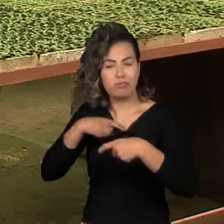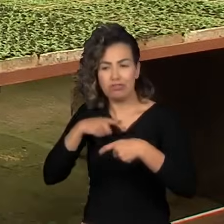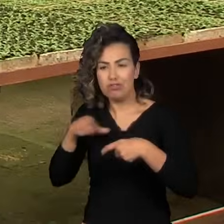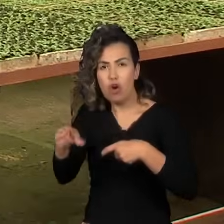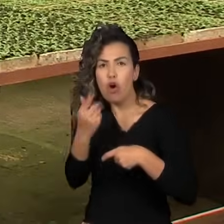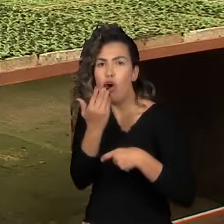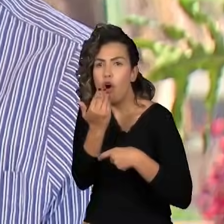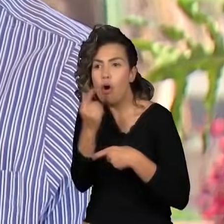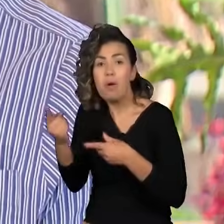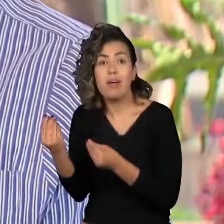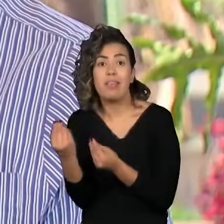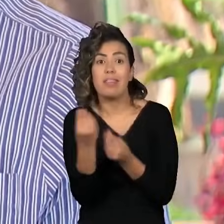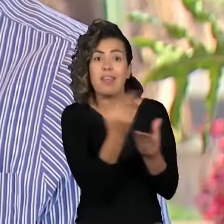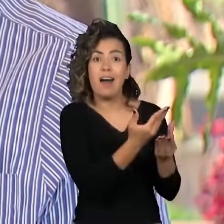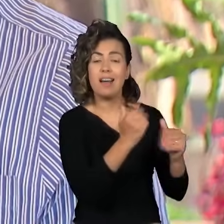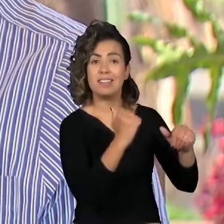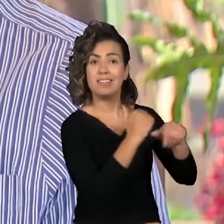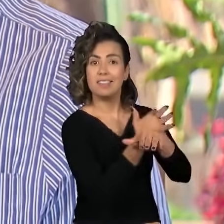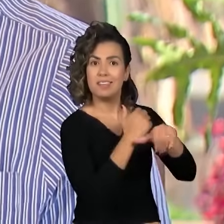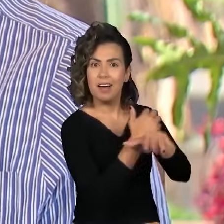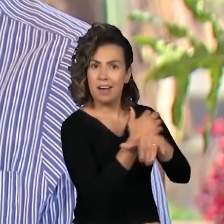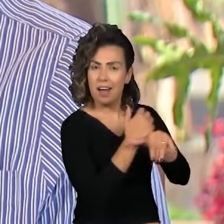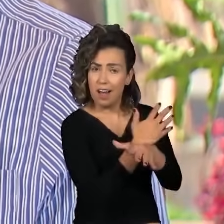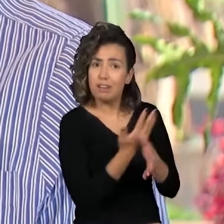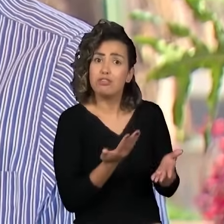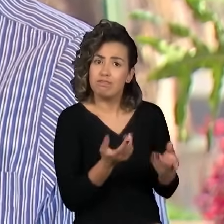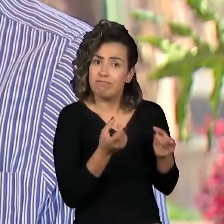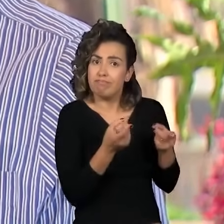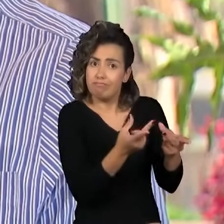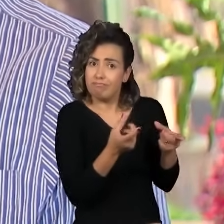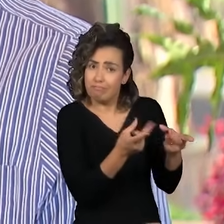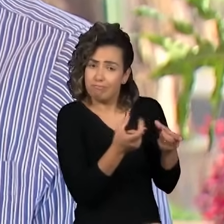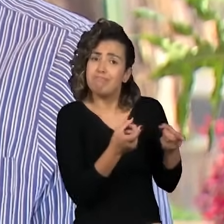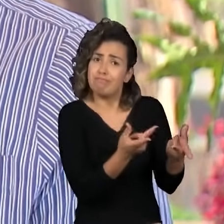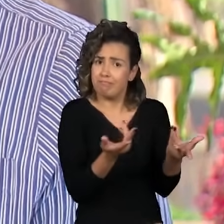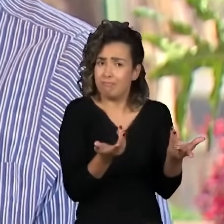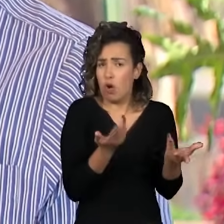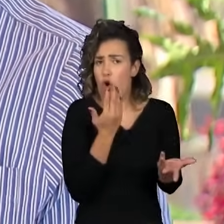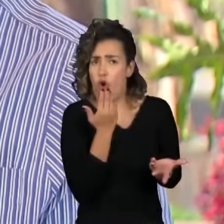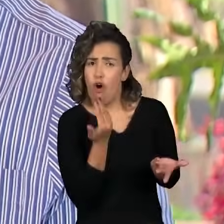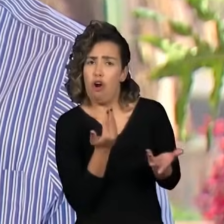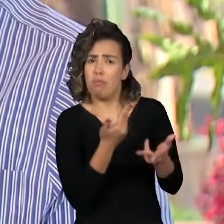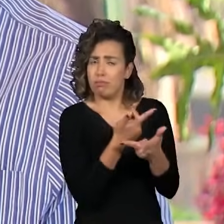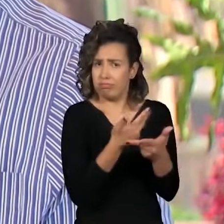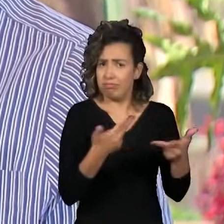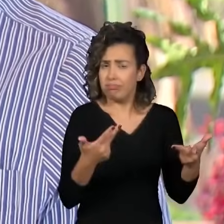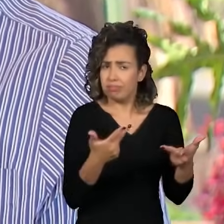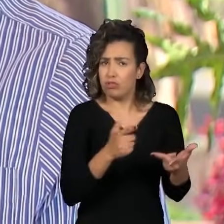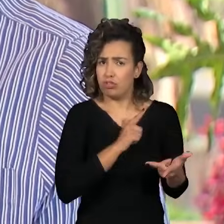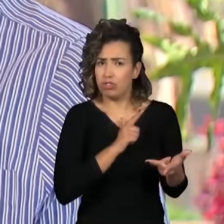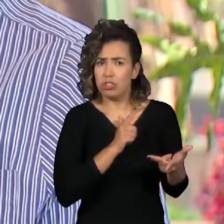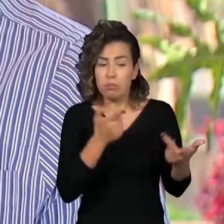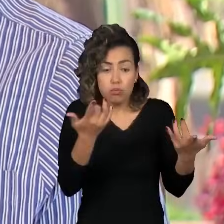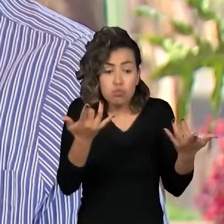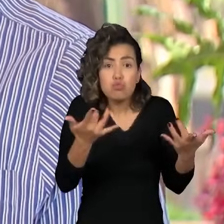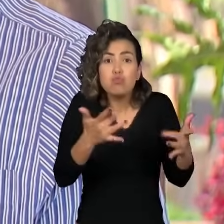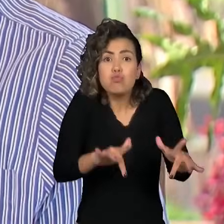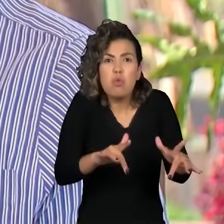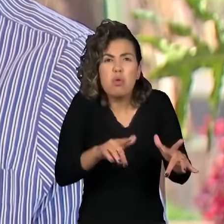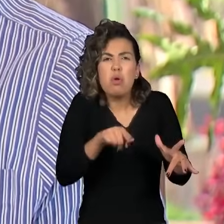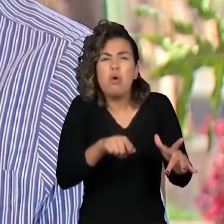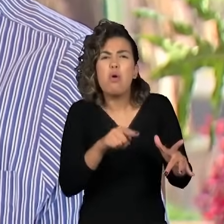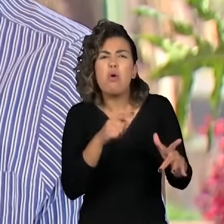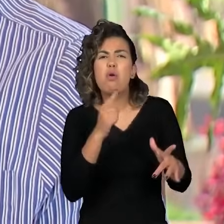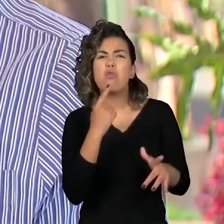alimentos vêm para a cidade, a gente utiliza esses alimentos, são transformados em águas